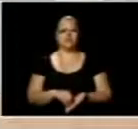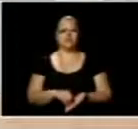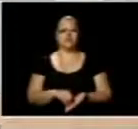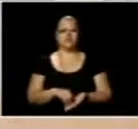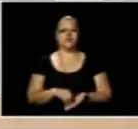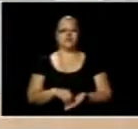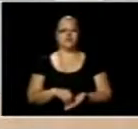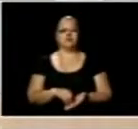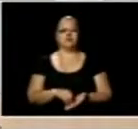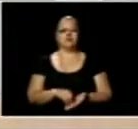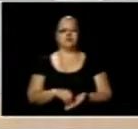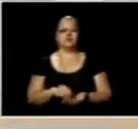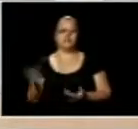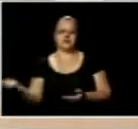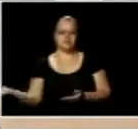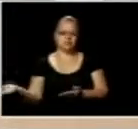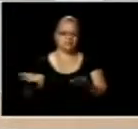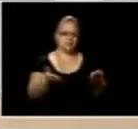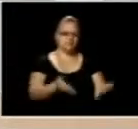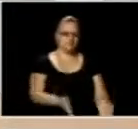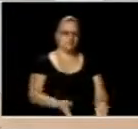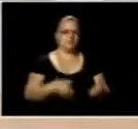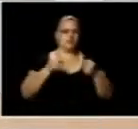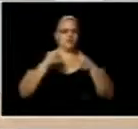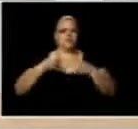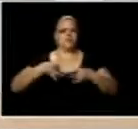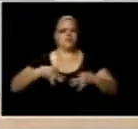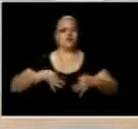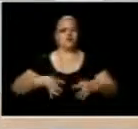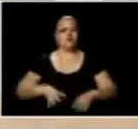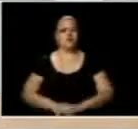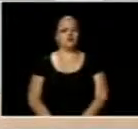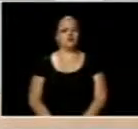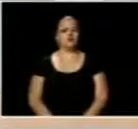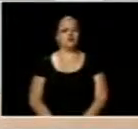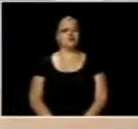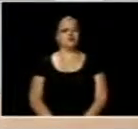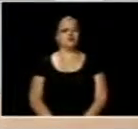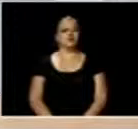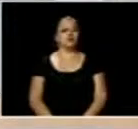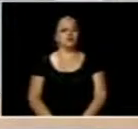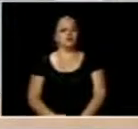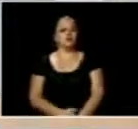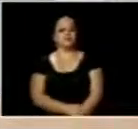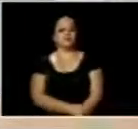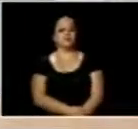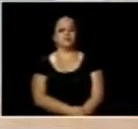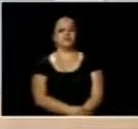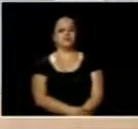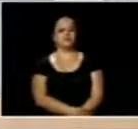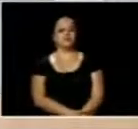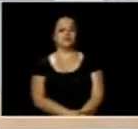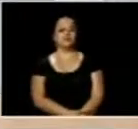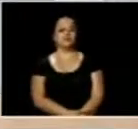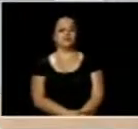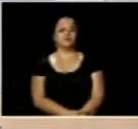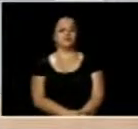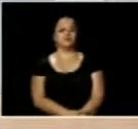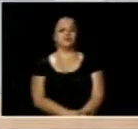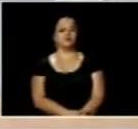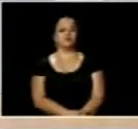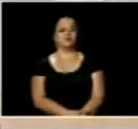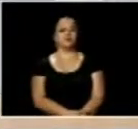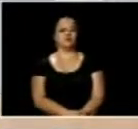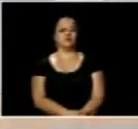possa nos dar as explicações, como que o Ito acaba de assinar um contrato com Taubaté Shopping, e ela se torna secretária 15 dias